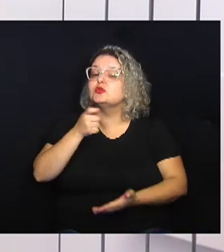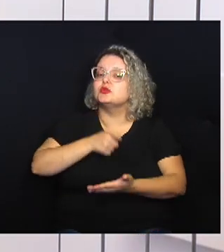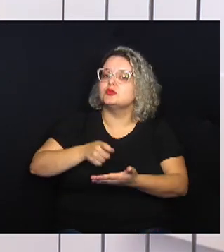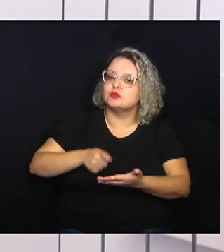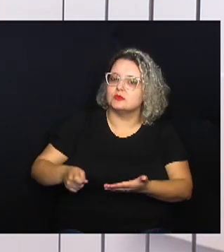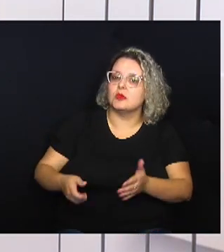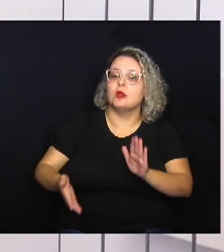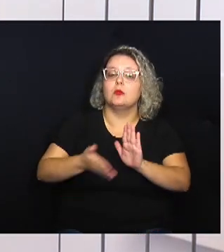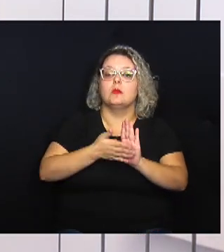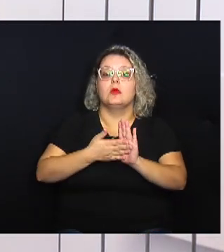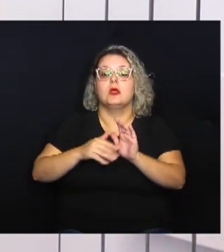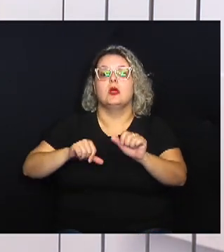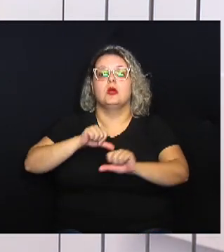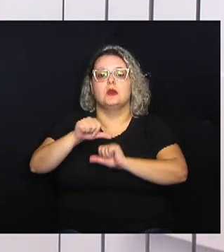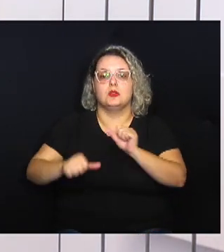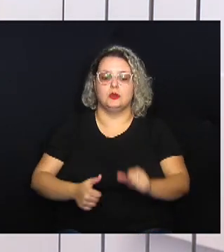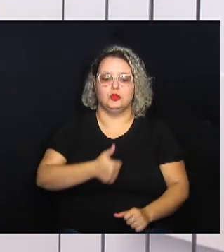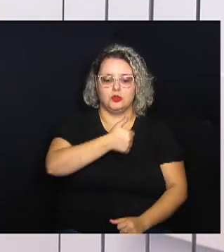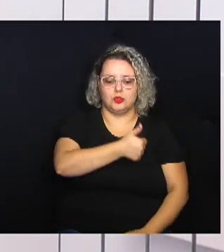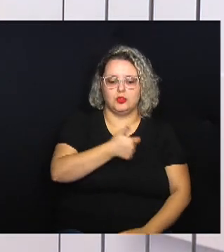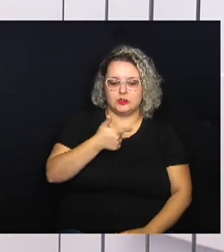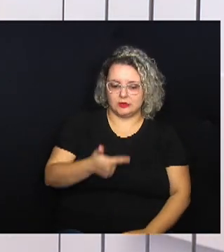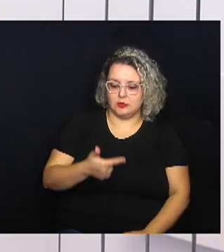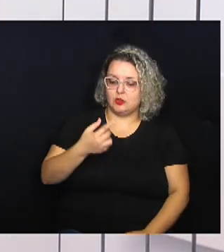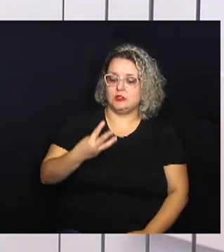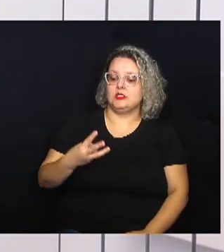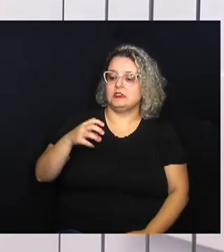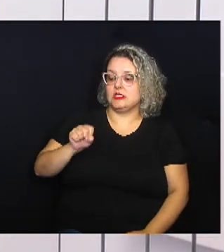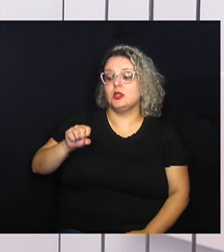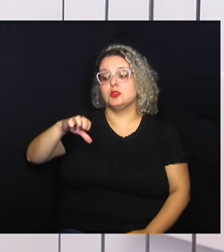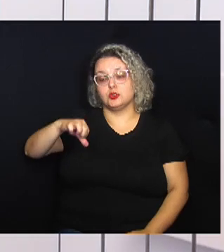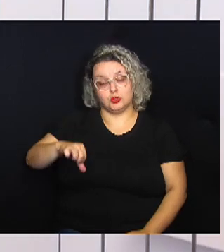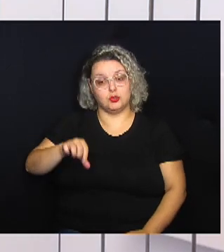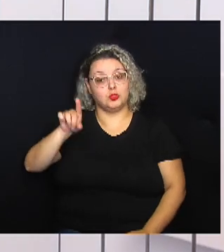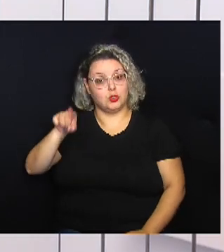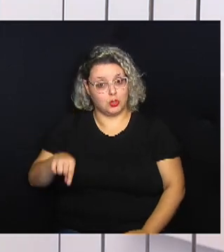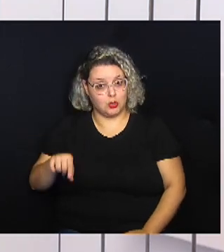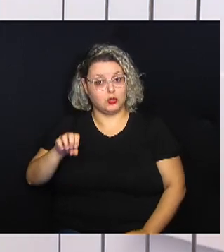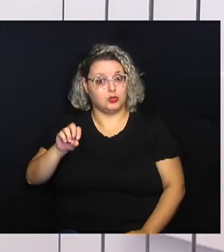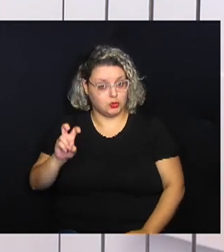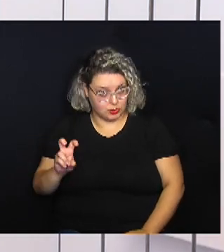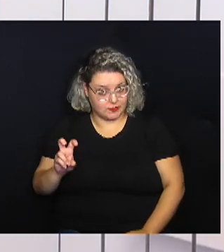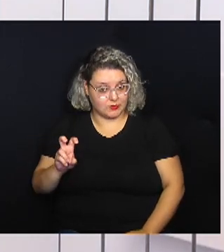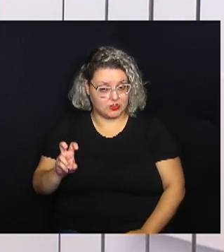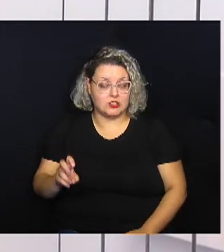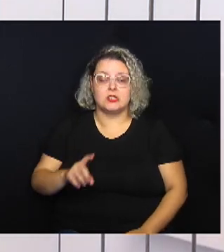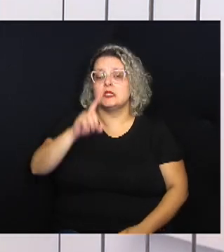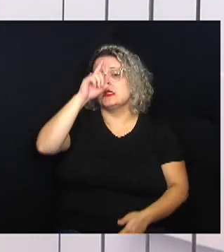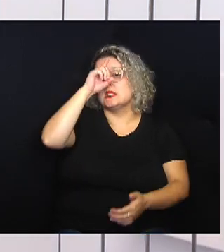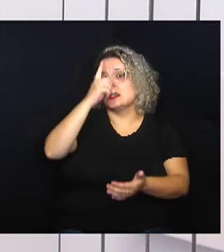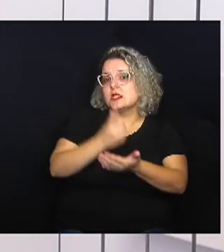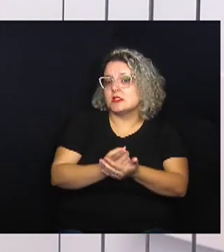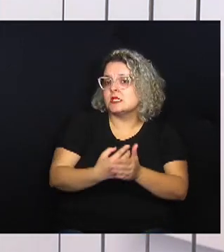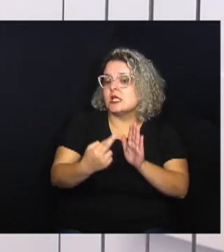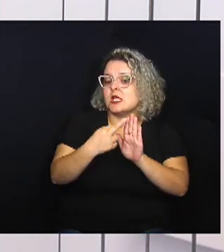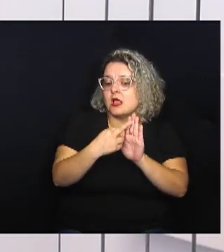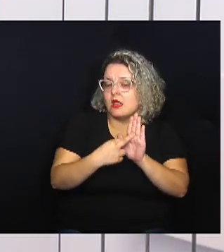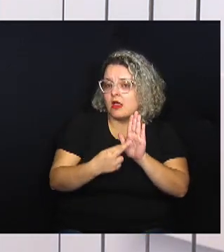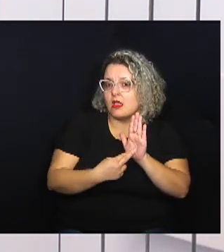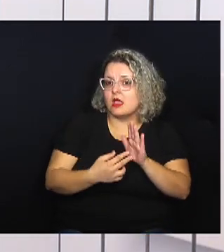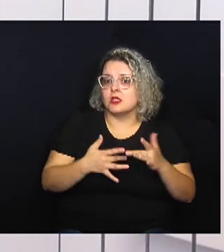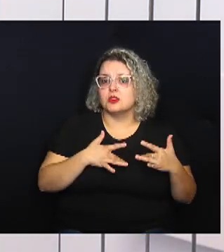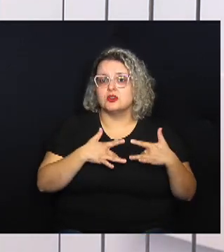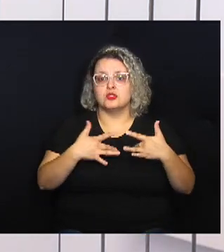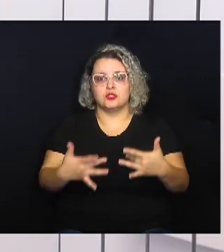alterações na le de 1.389 de 2005 que determina as regras para doação